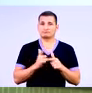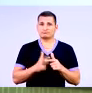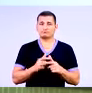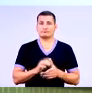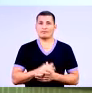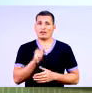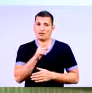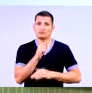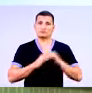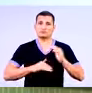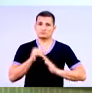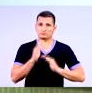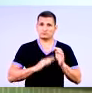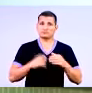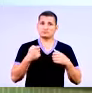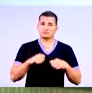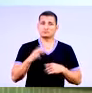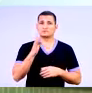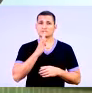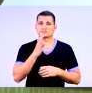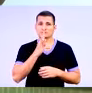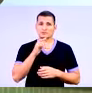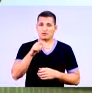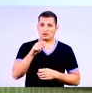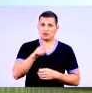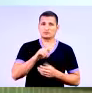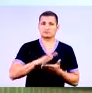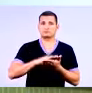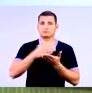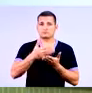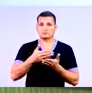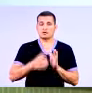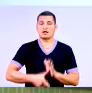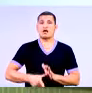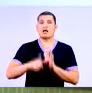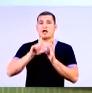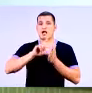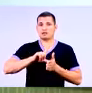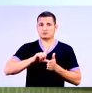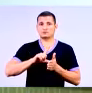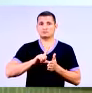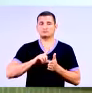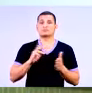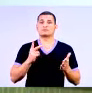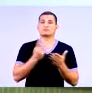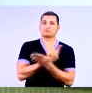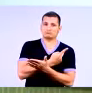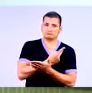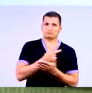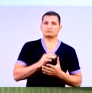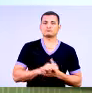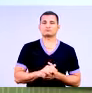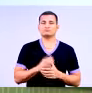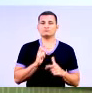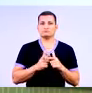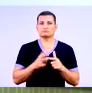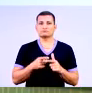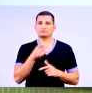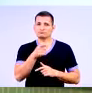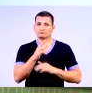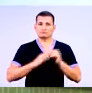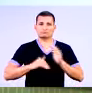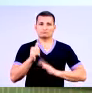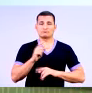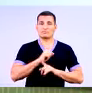esse profissional teria que conhecer essa máquina anteriormente ao ocorrido, né? Porque se esse profissional